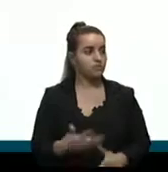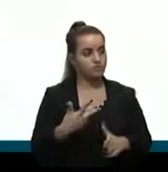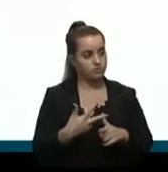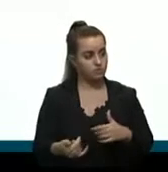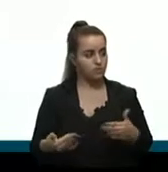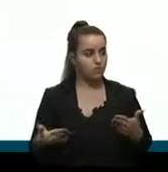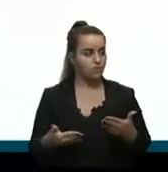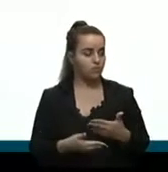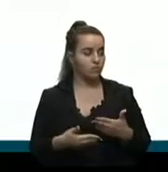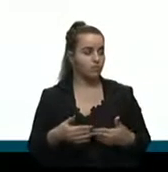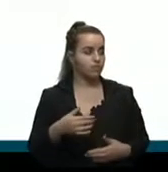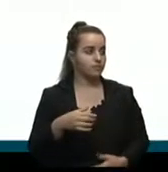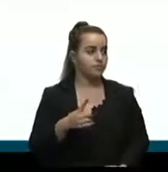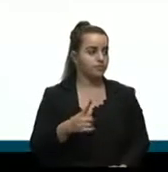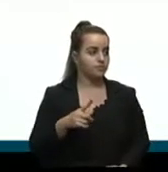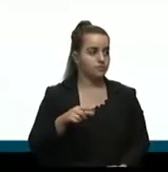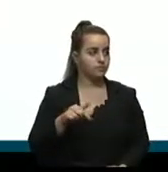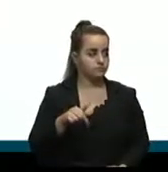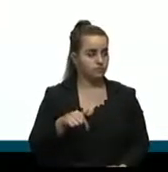Resolvendo,